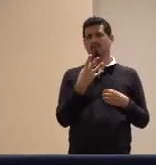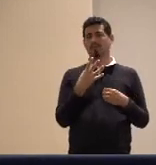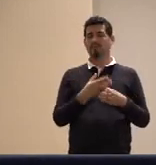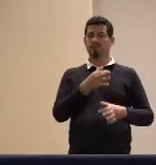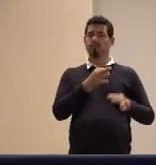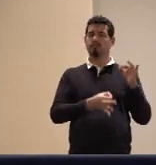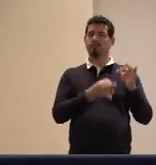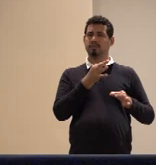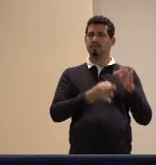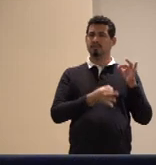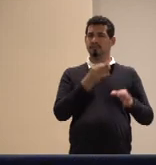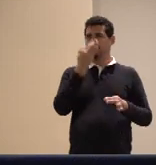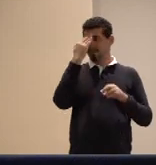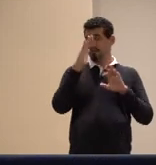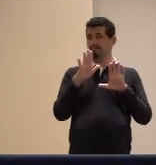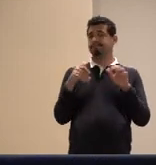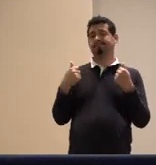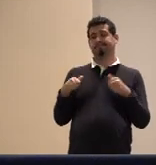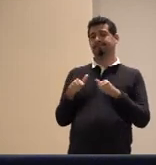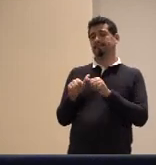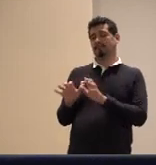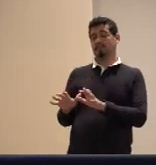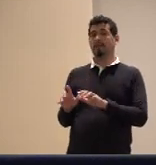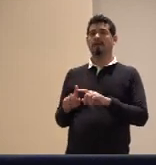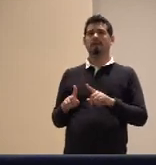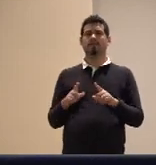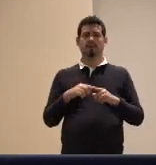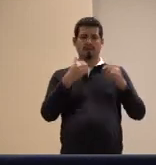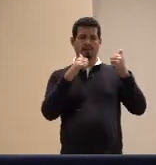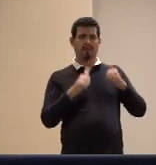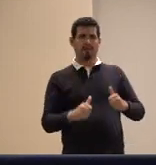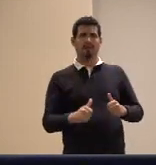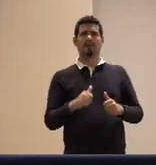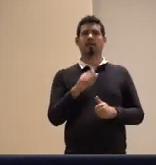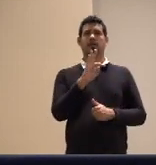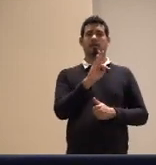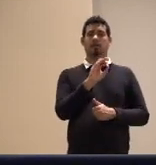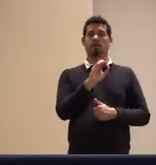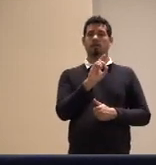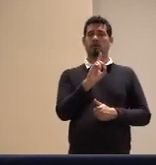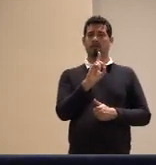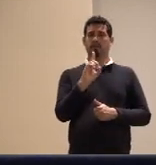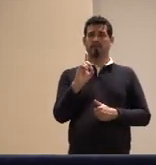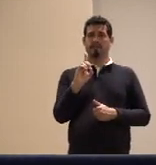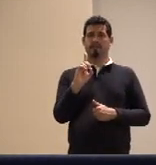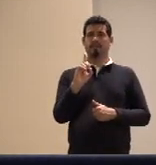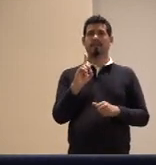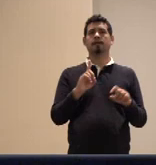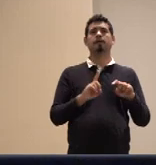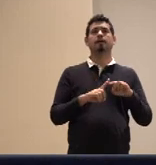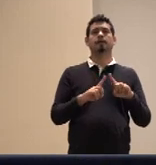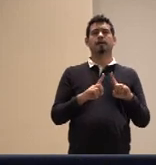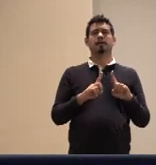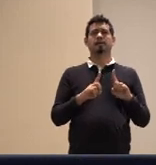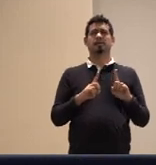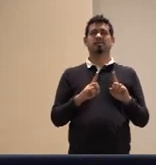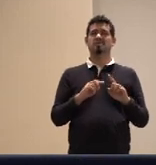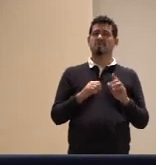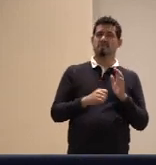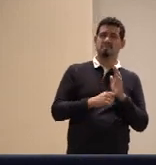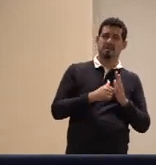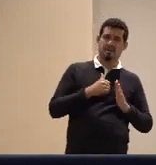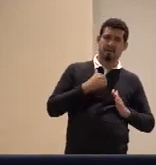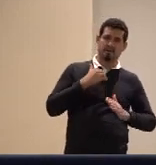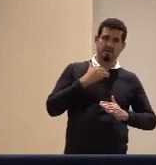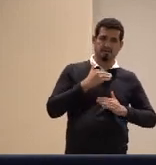juiz foi entendendo que tinha que ficar. Ele foi diagnosticado com TOD. E nos primeiros atendimentos que foi